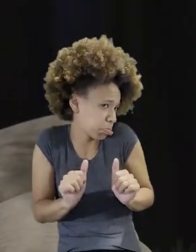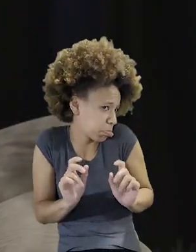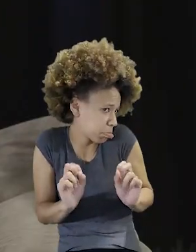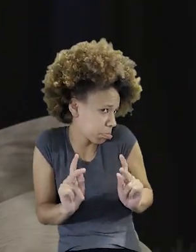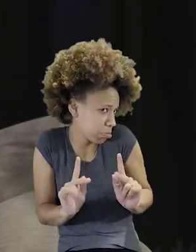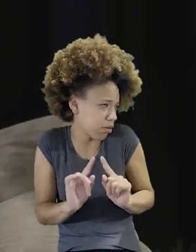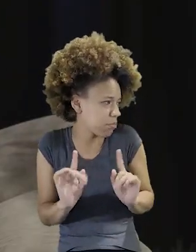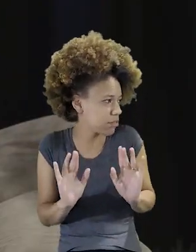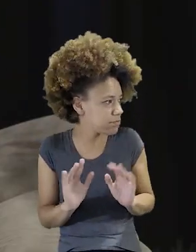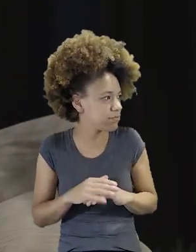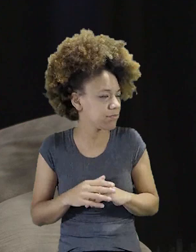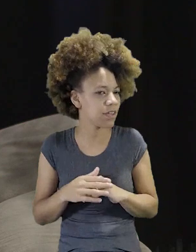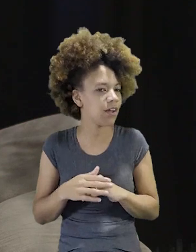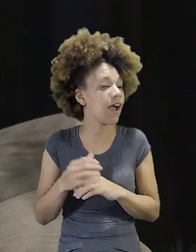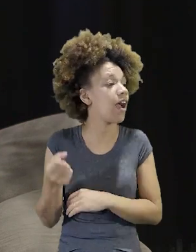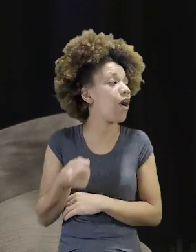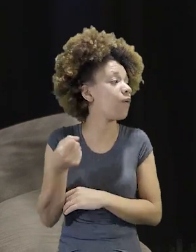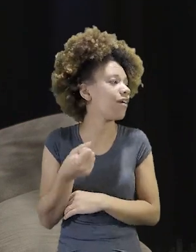obrigado obrigado